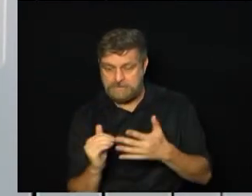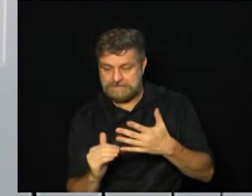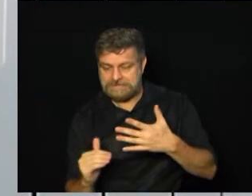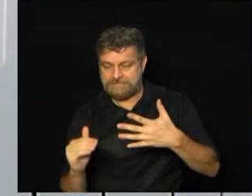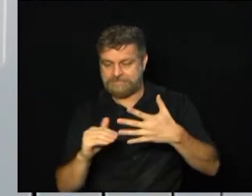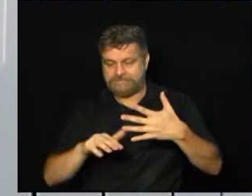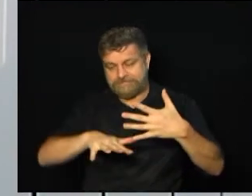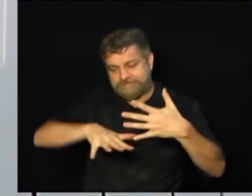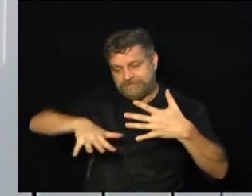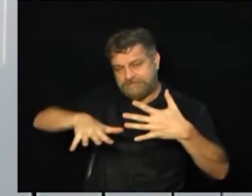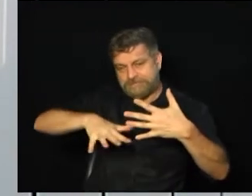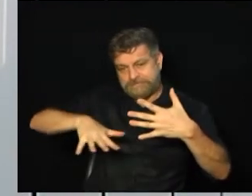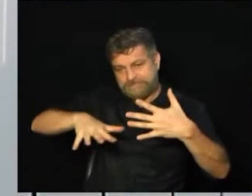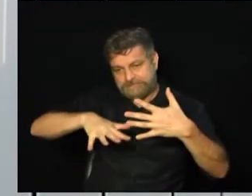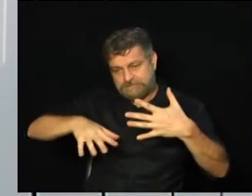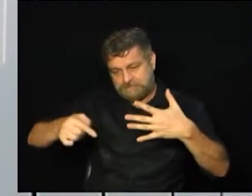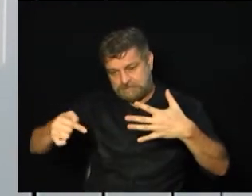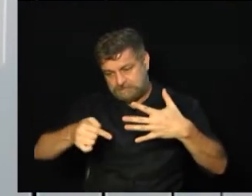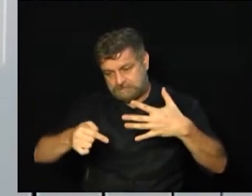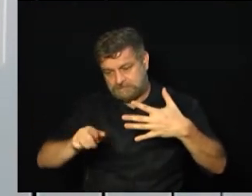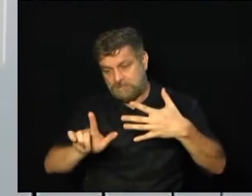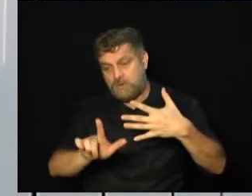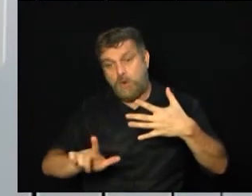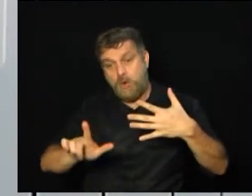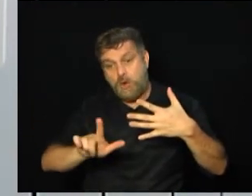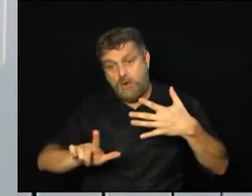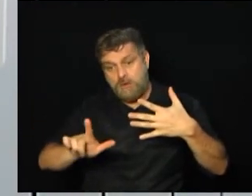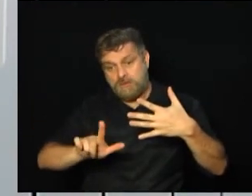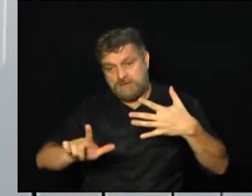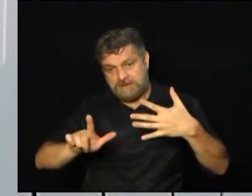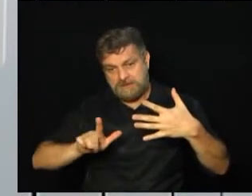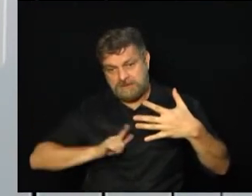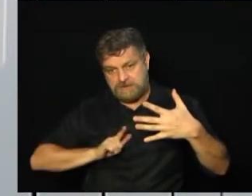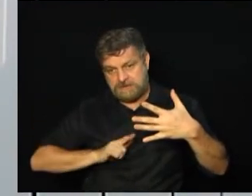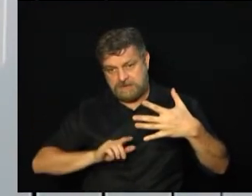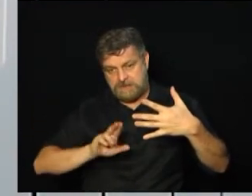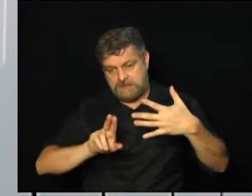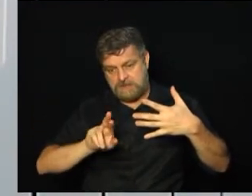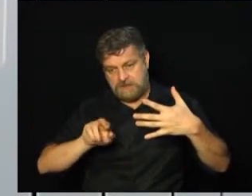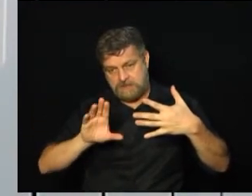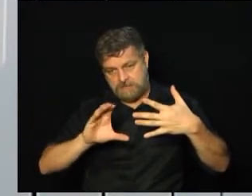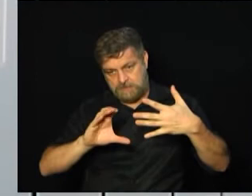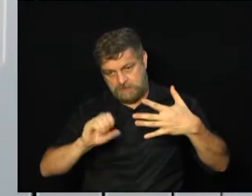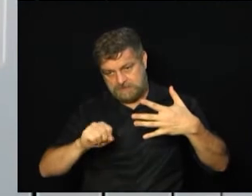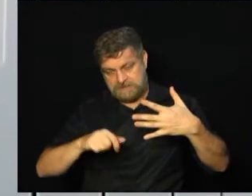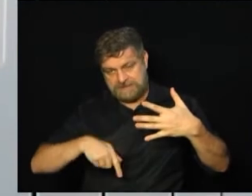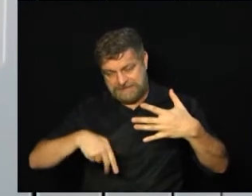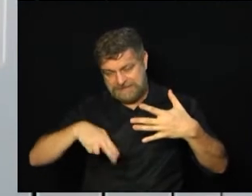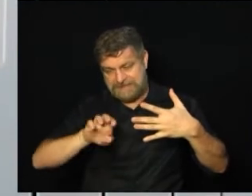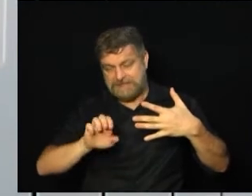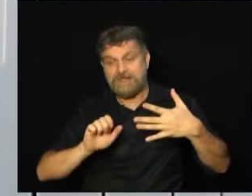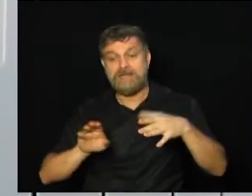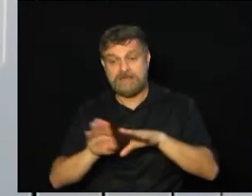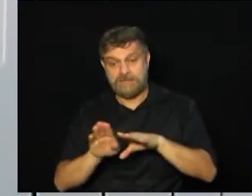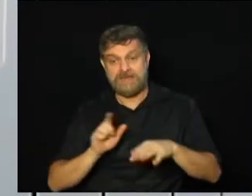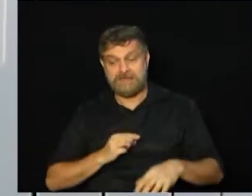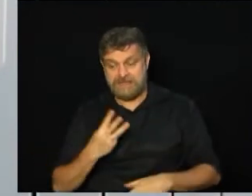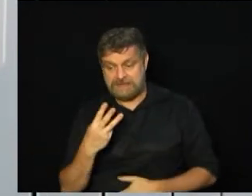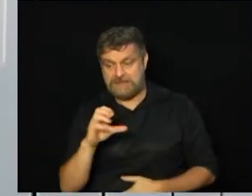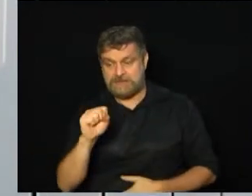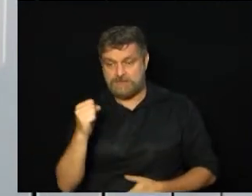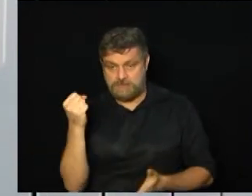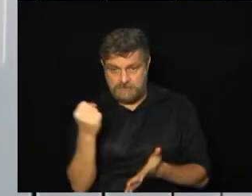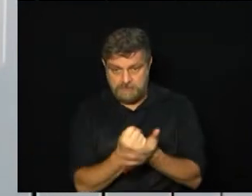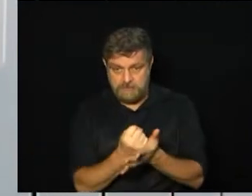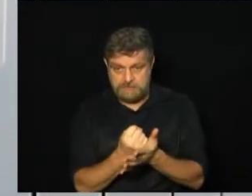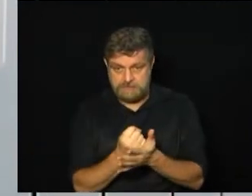de rebaixamento, onde o Londrina está. O Brusque, a primeira equipe fora da zona de rebaixamento, também tem 38 pontos,